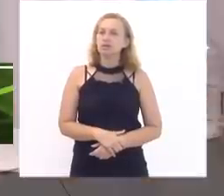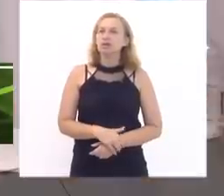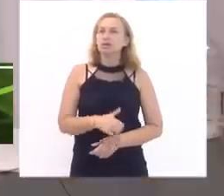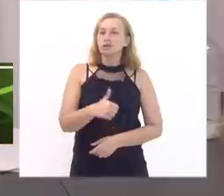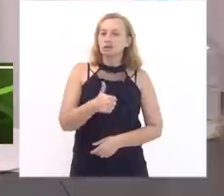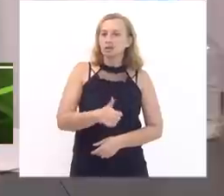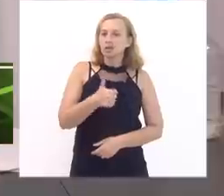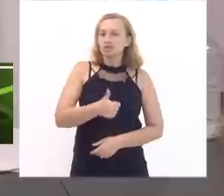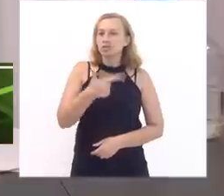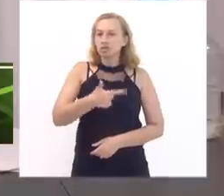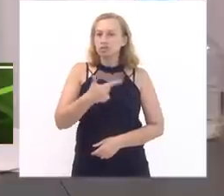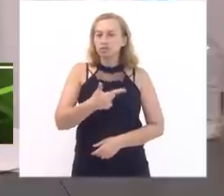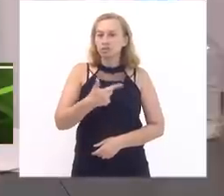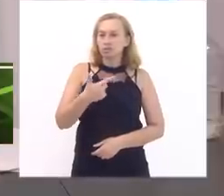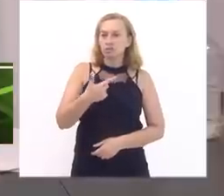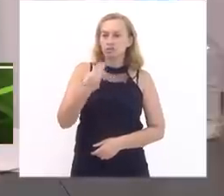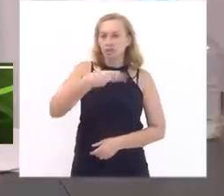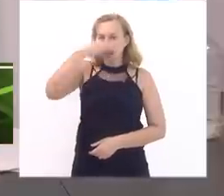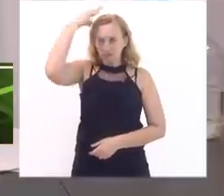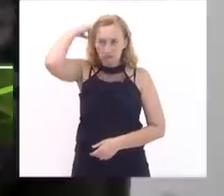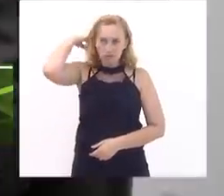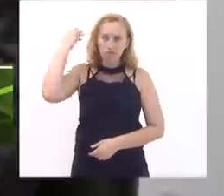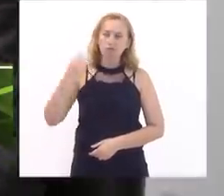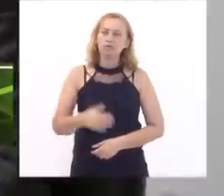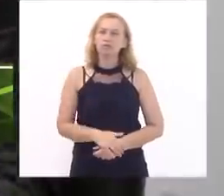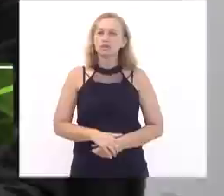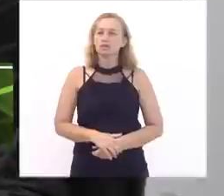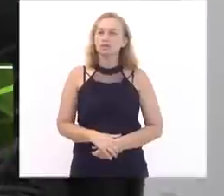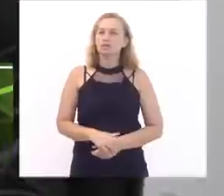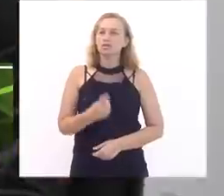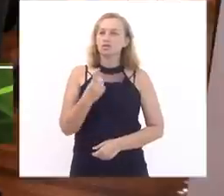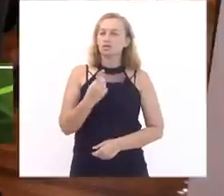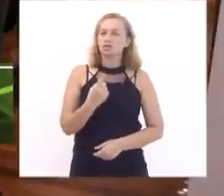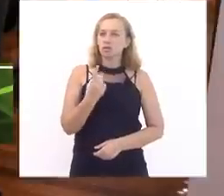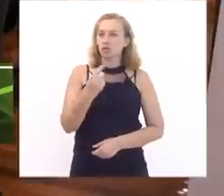Décimo segundo, Márcio. Presidente, espera aí. Só um minuto.